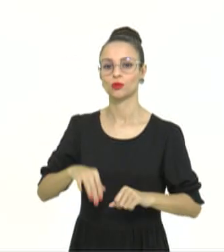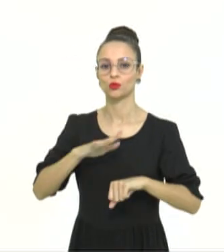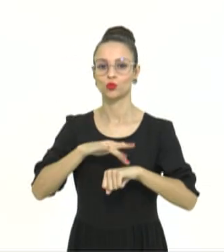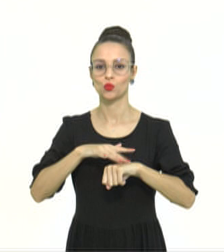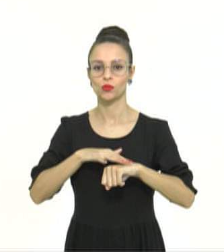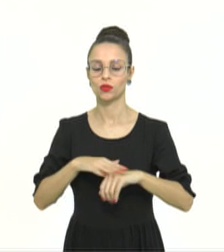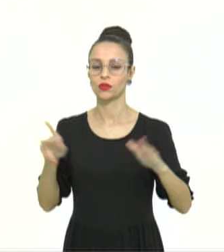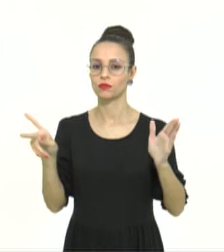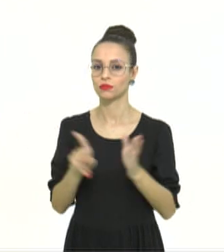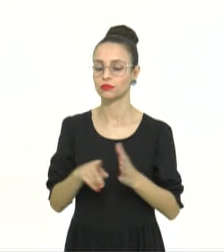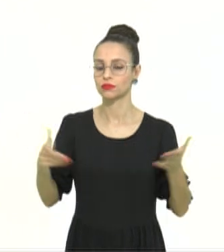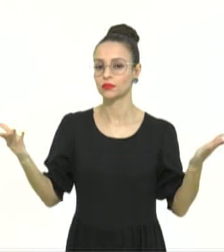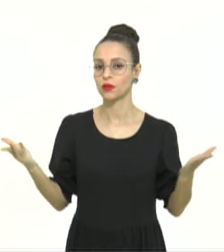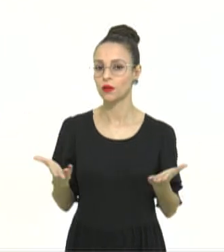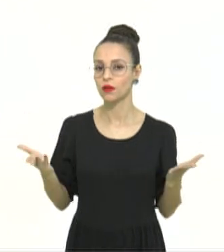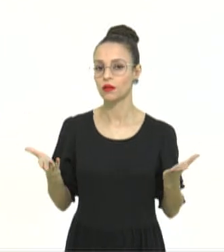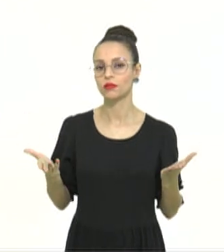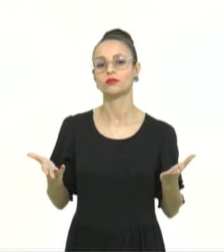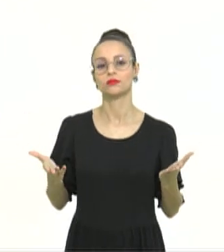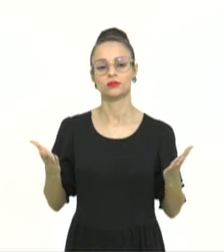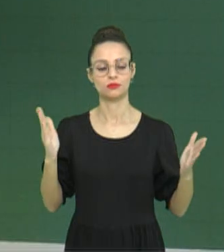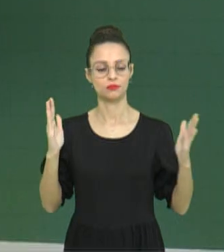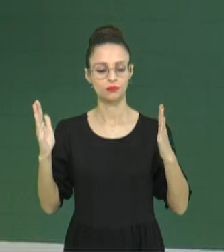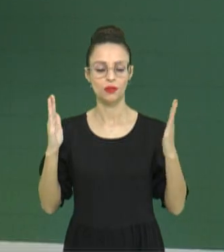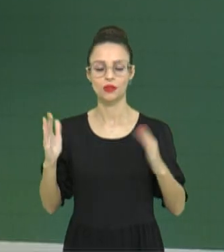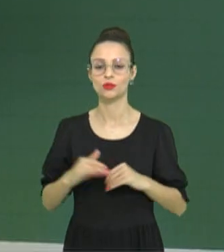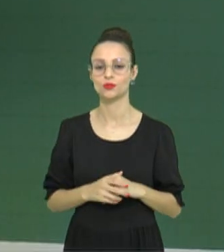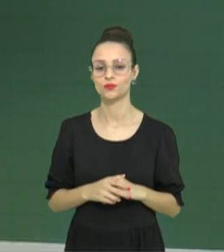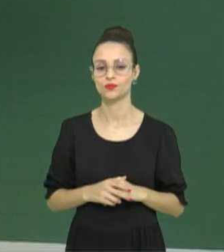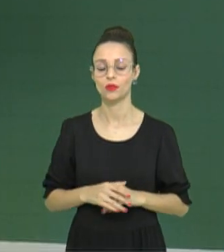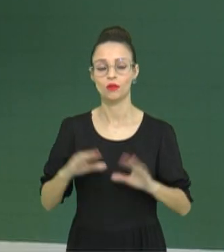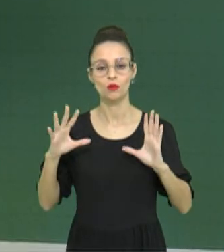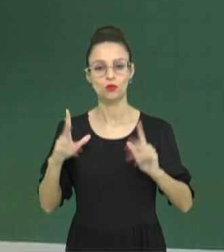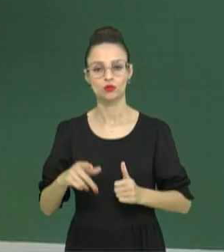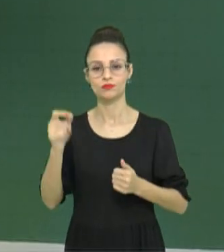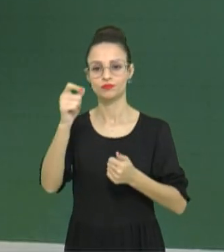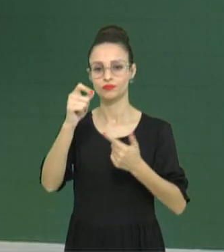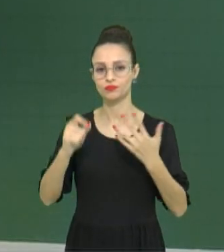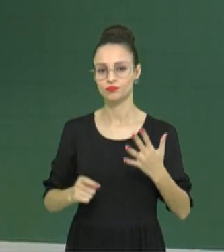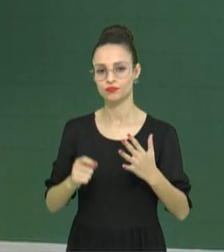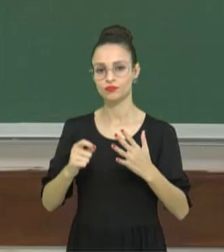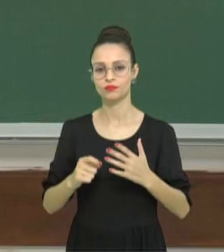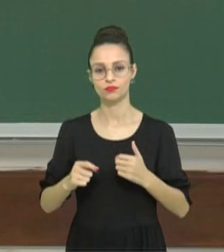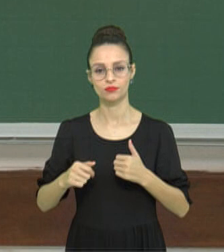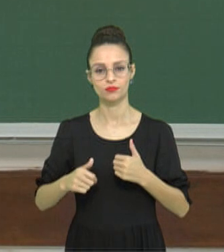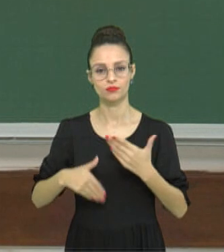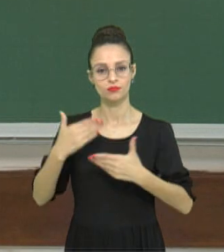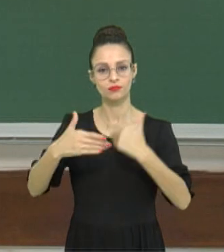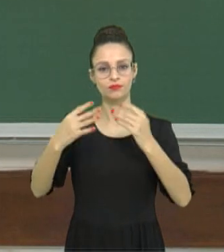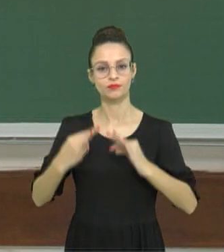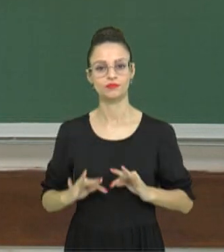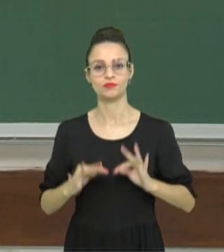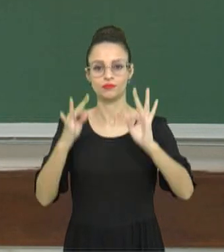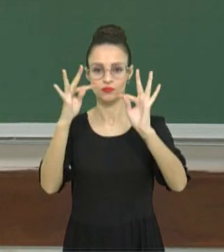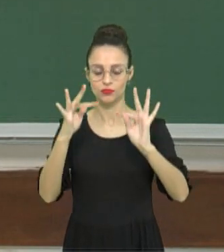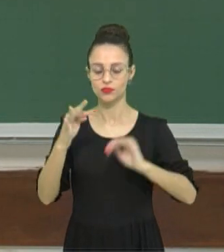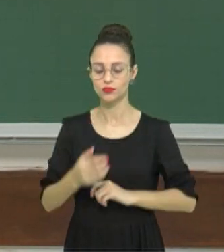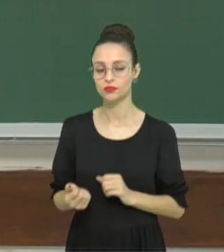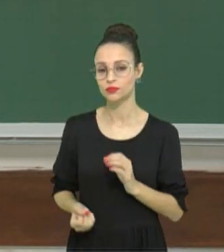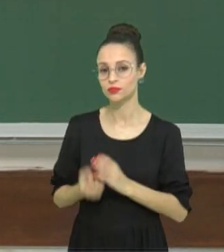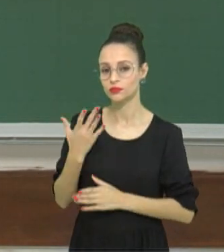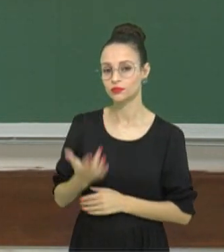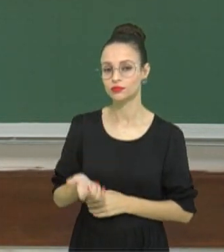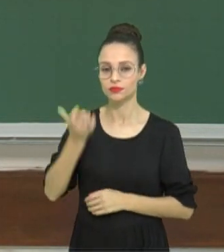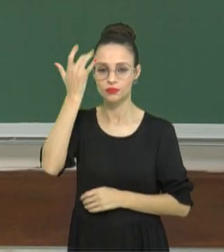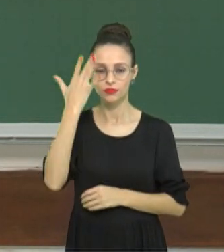modernidade. O que isso significa? Que todos os avanços tecnológicos, tudo aquilo que a gente criou, que facilita a nossa